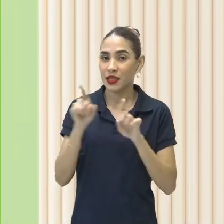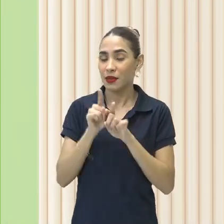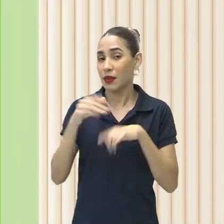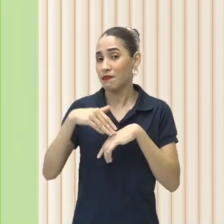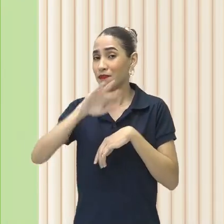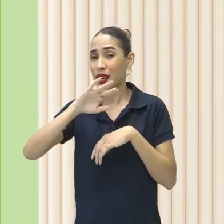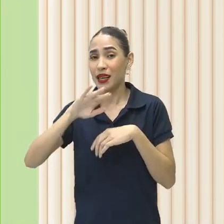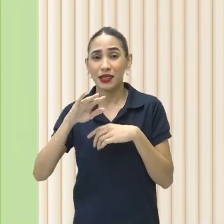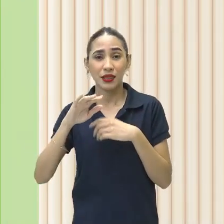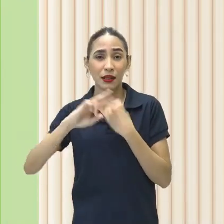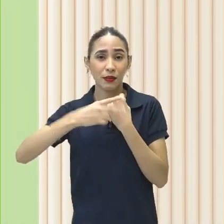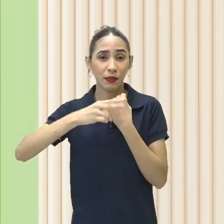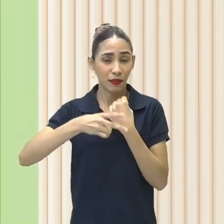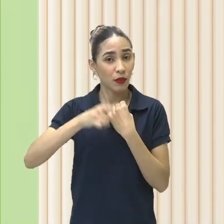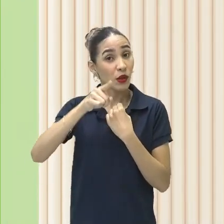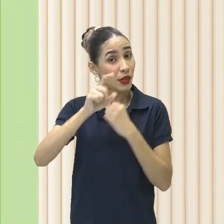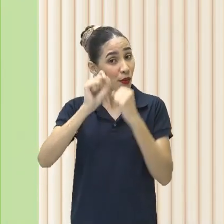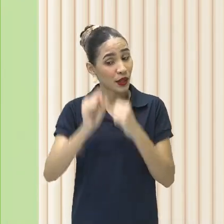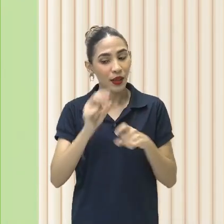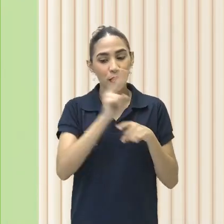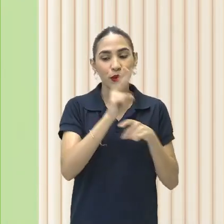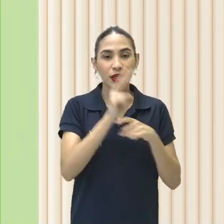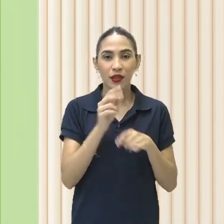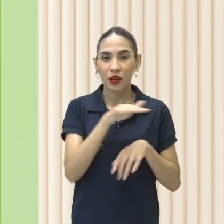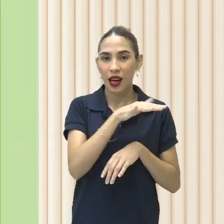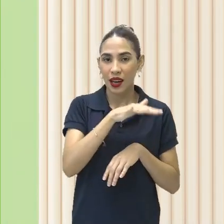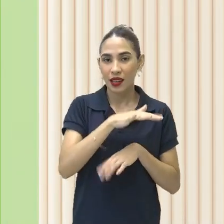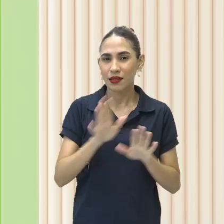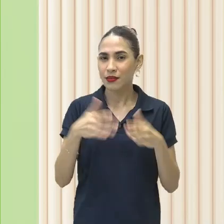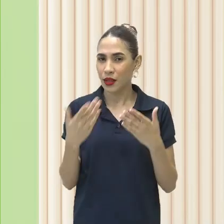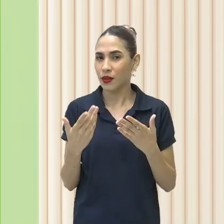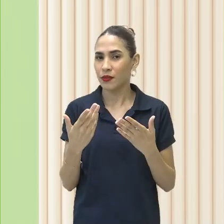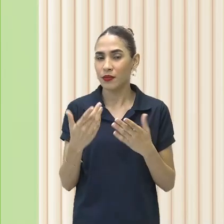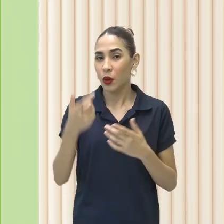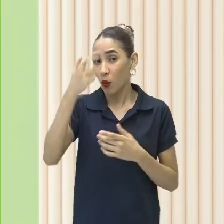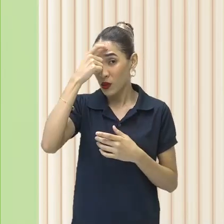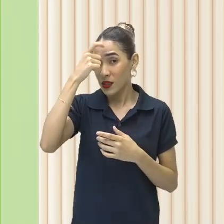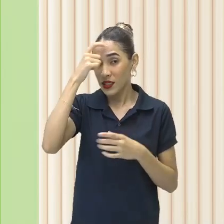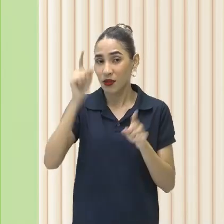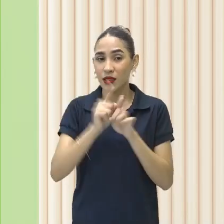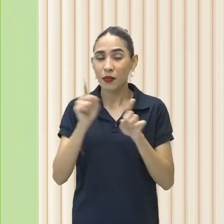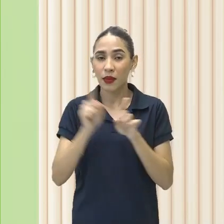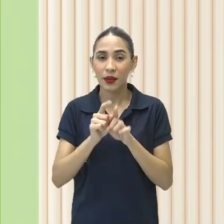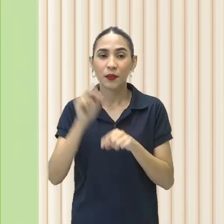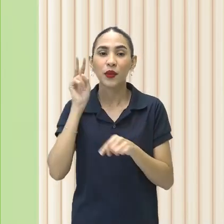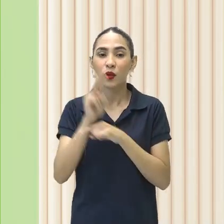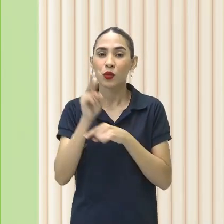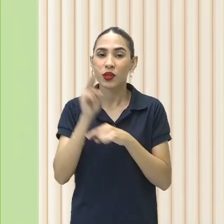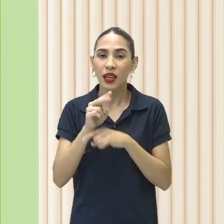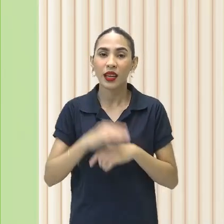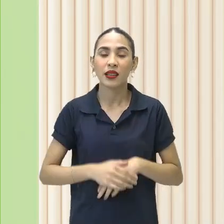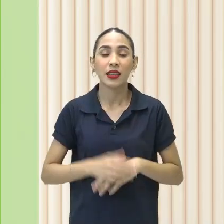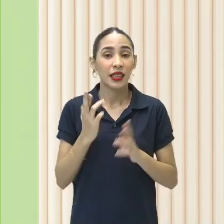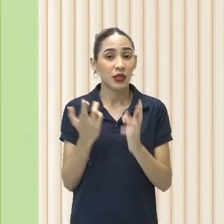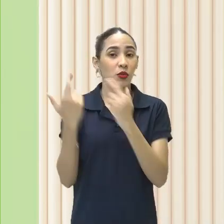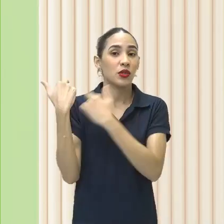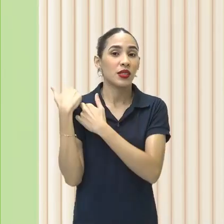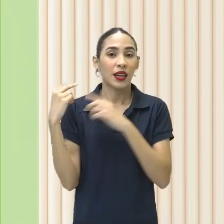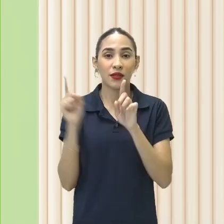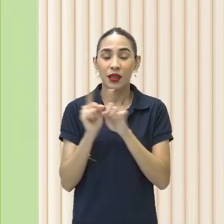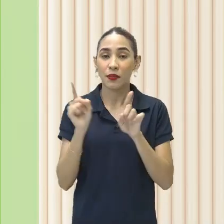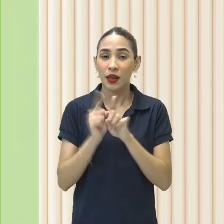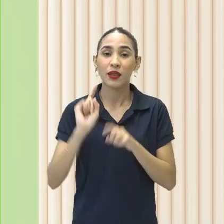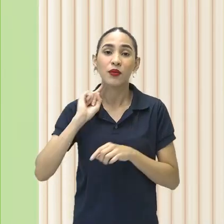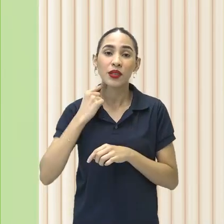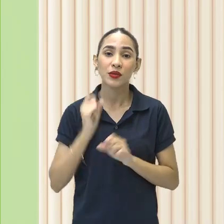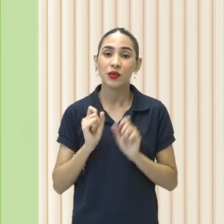mais precária e você poderia estar cuidando daquela região. Então, conscientização, vamos cuidar e ser responsáveis por esses